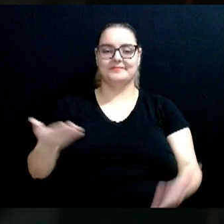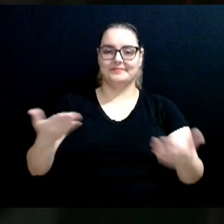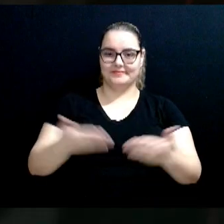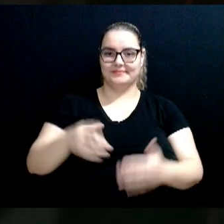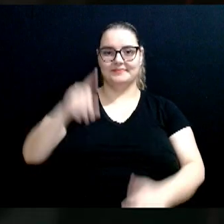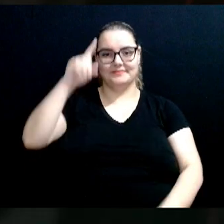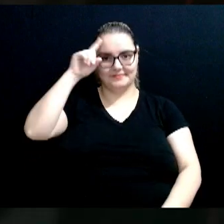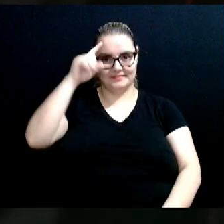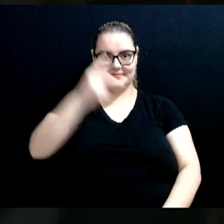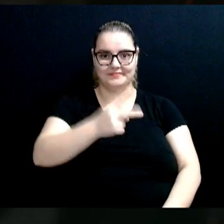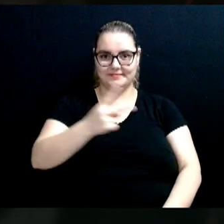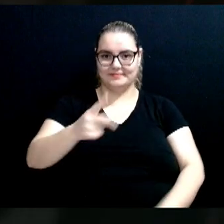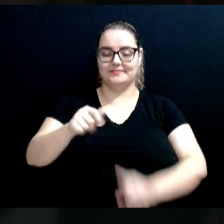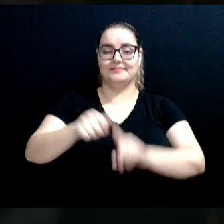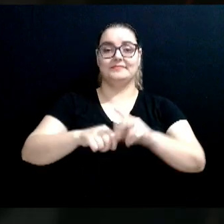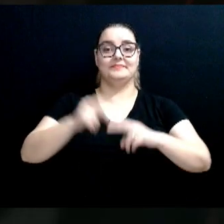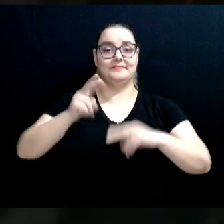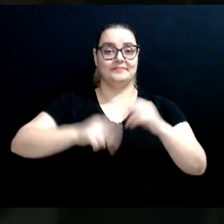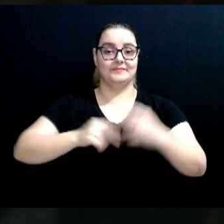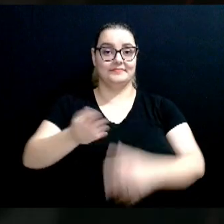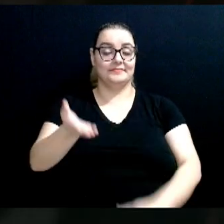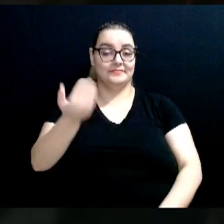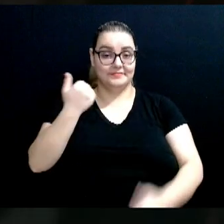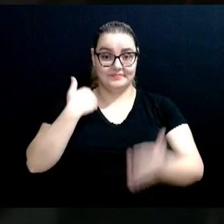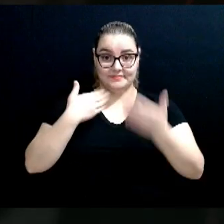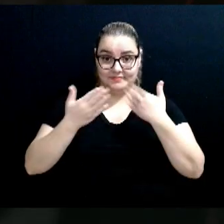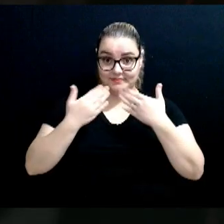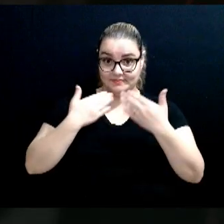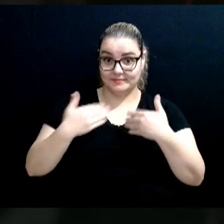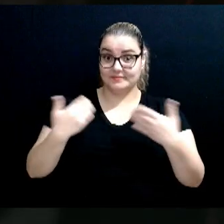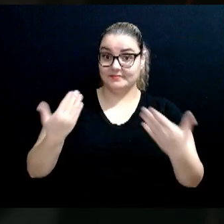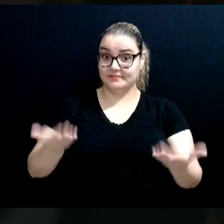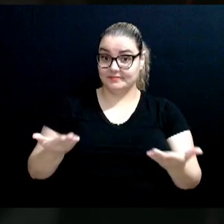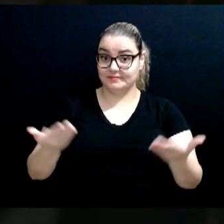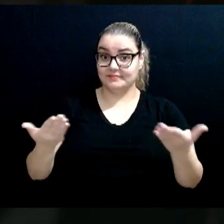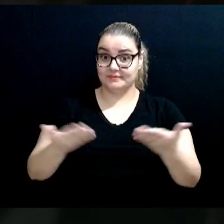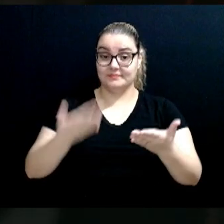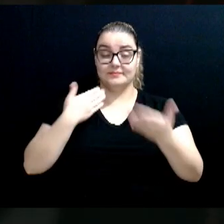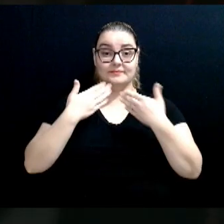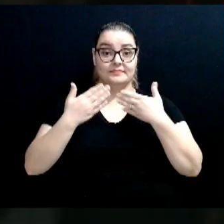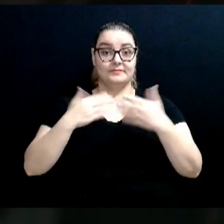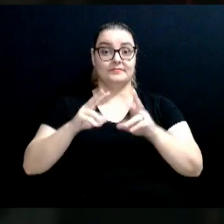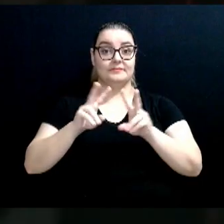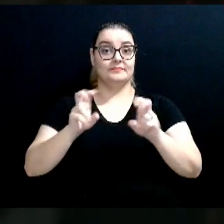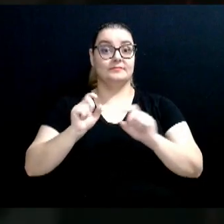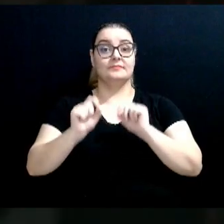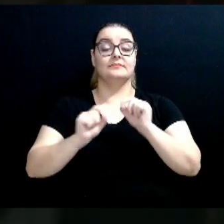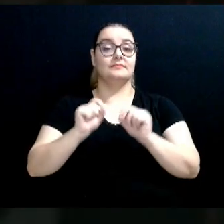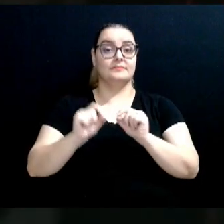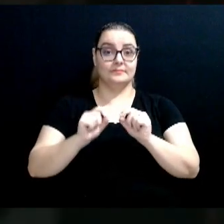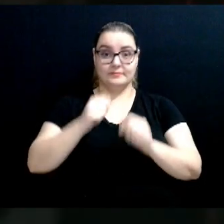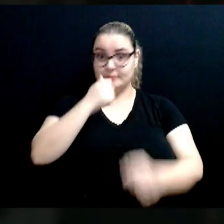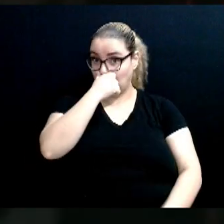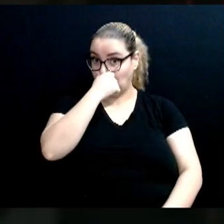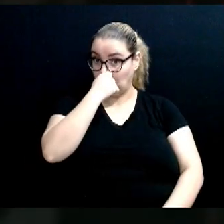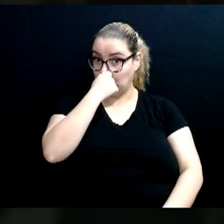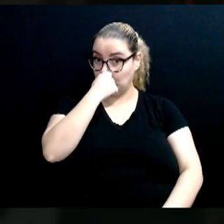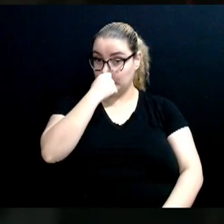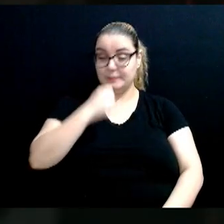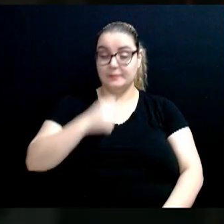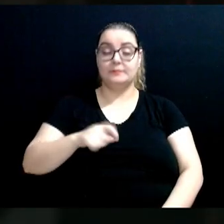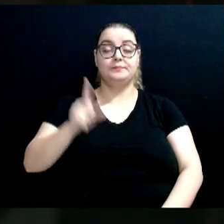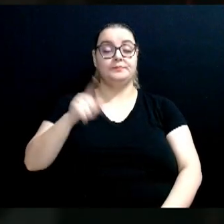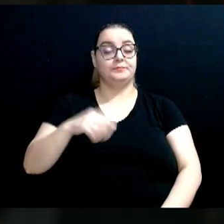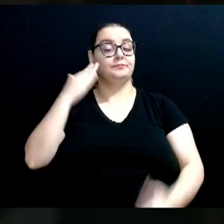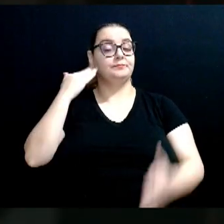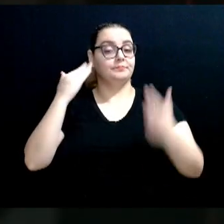de junho, vamos conversar. Bom, gente, hoje nós vamos conversar então sobre o quê? Aquele caso que ganhou repercussão